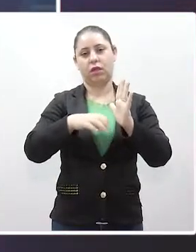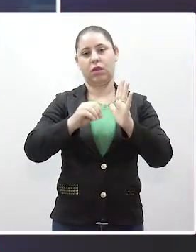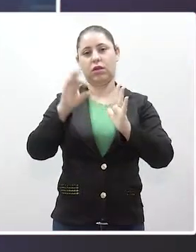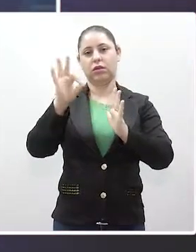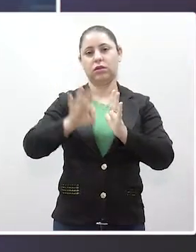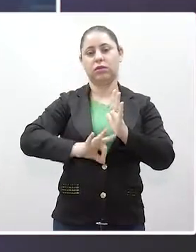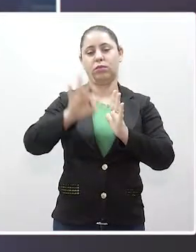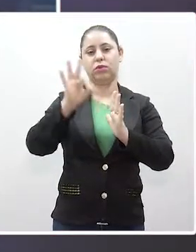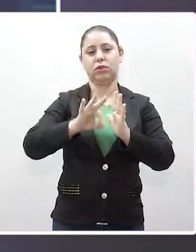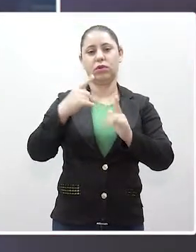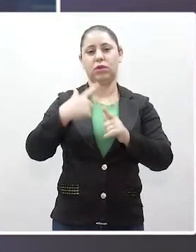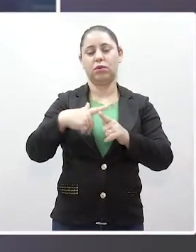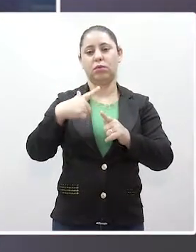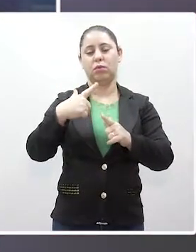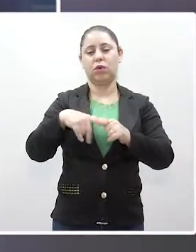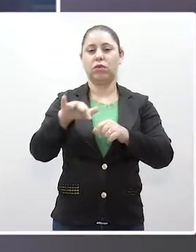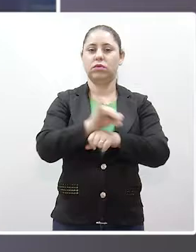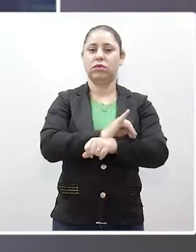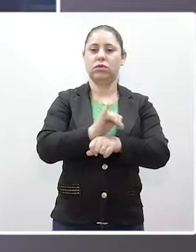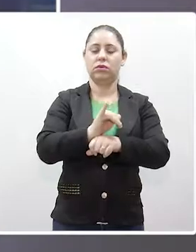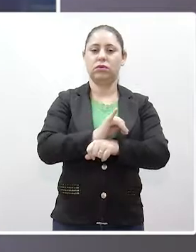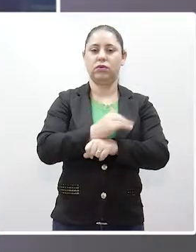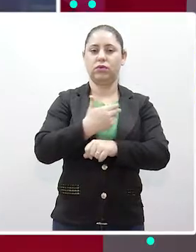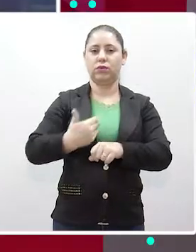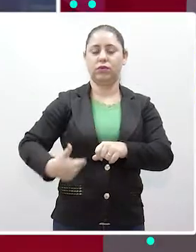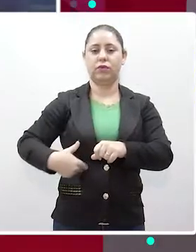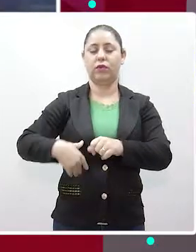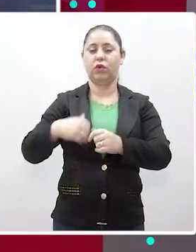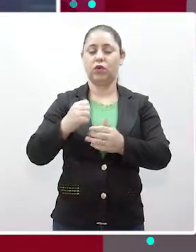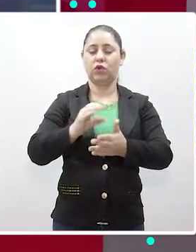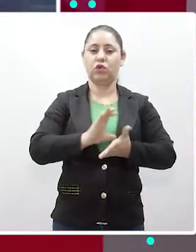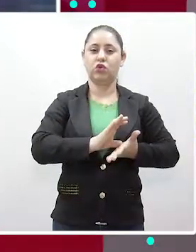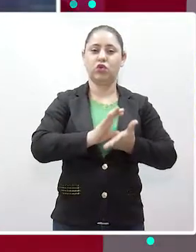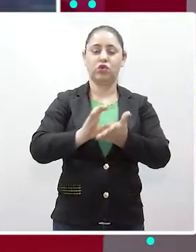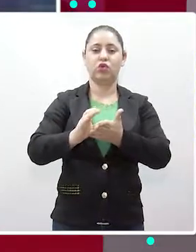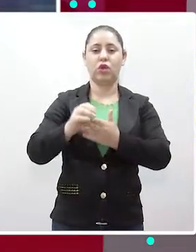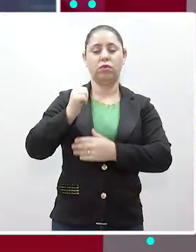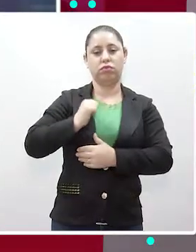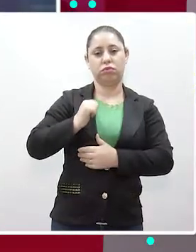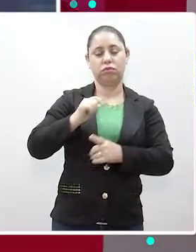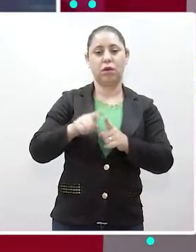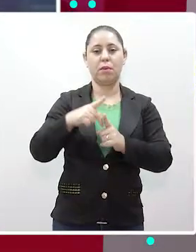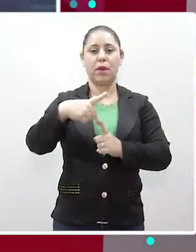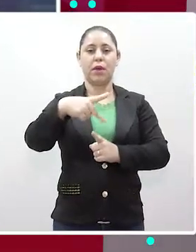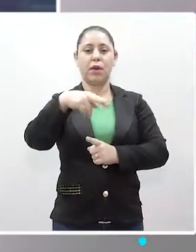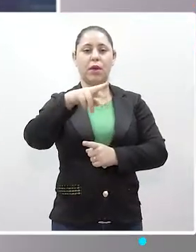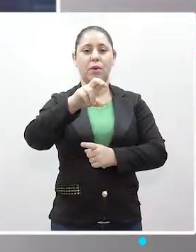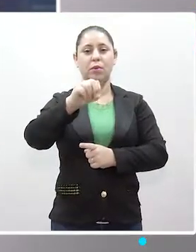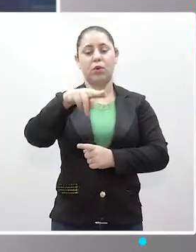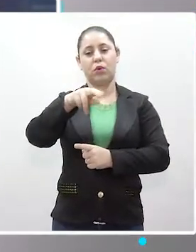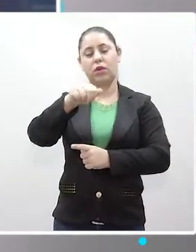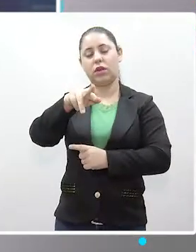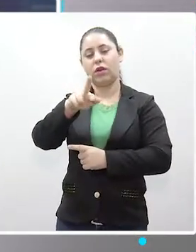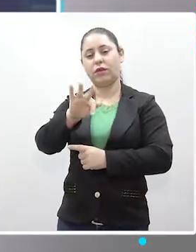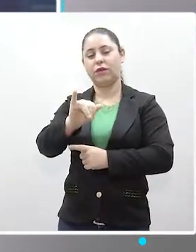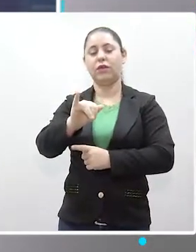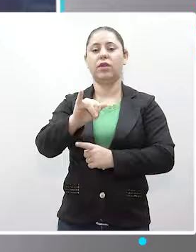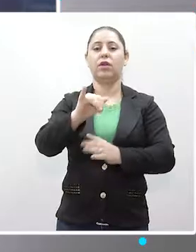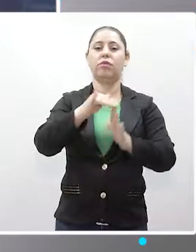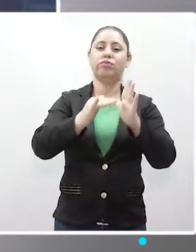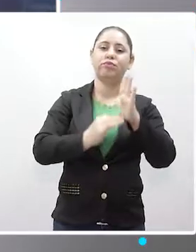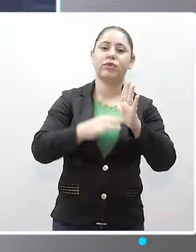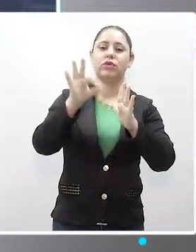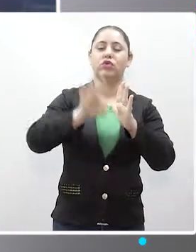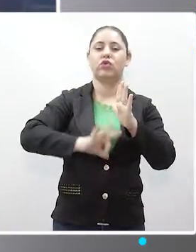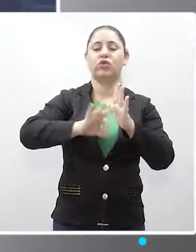do PIB, e por conta dessas medidas, ou seja, o auxílio emergencial, o Pronamp, a queda da taxa de